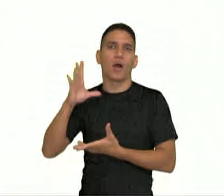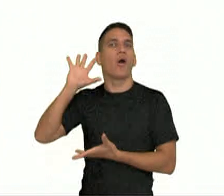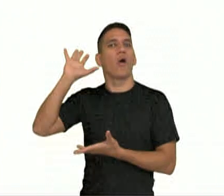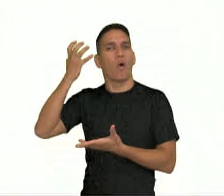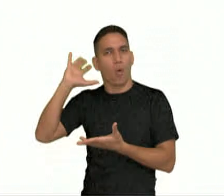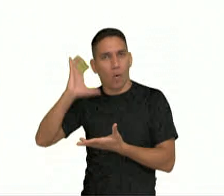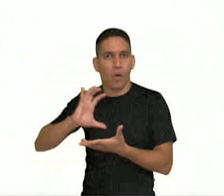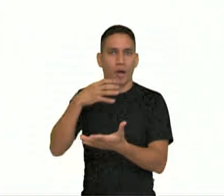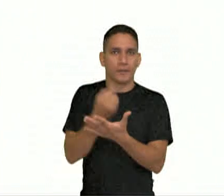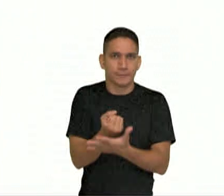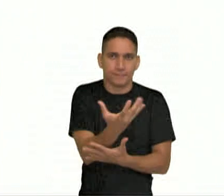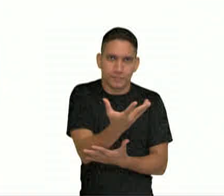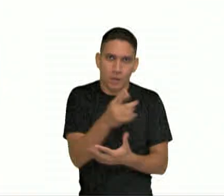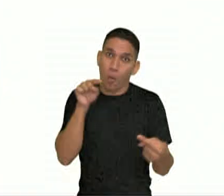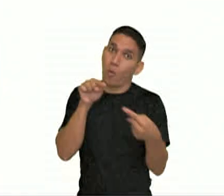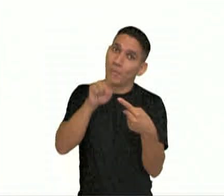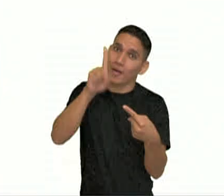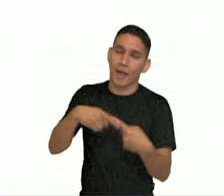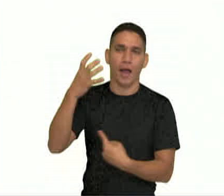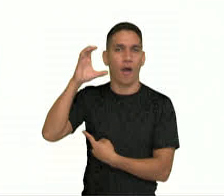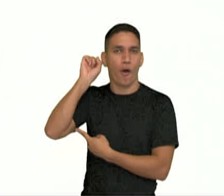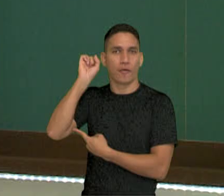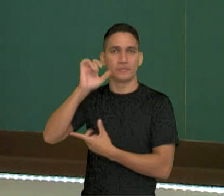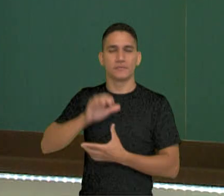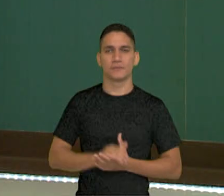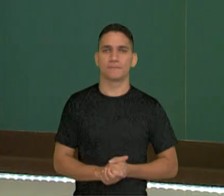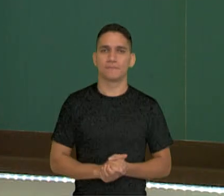com o objetivo de ser ouvido, ok?